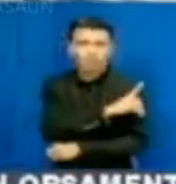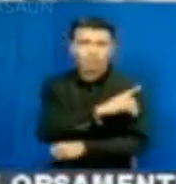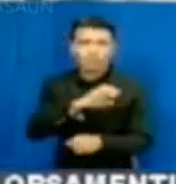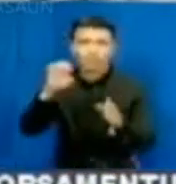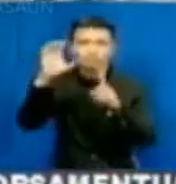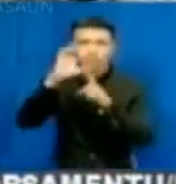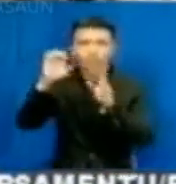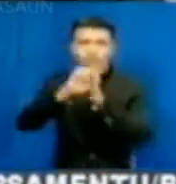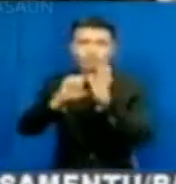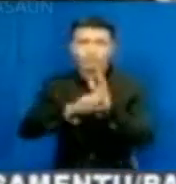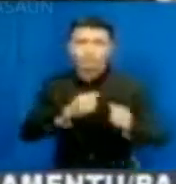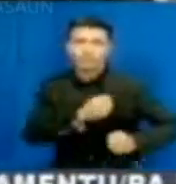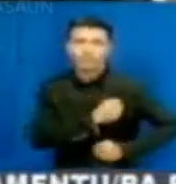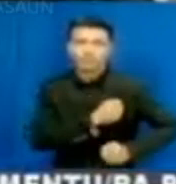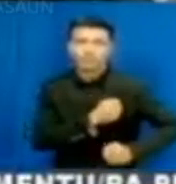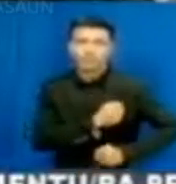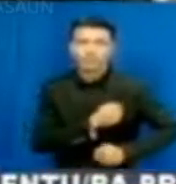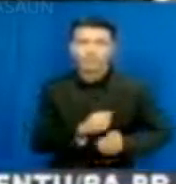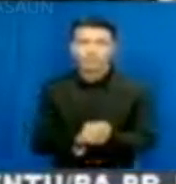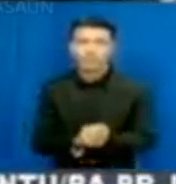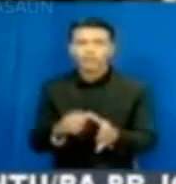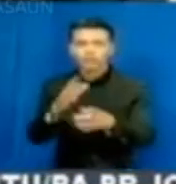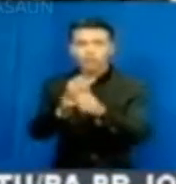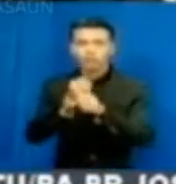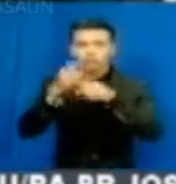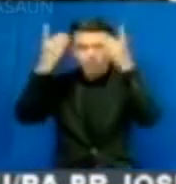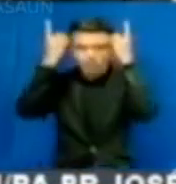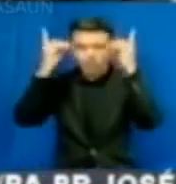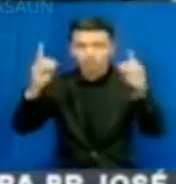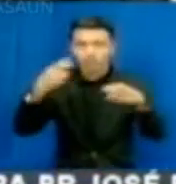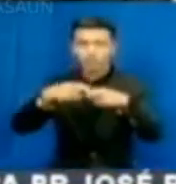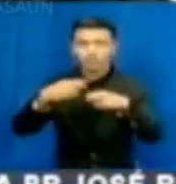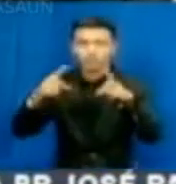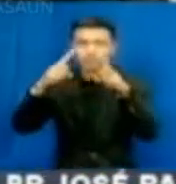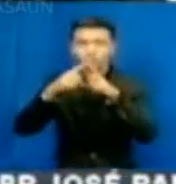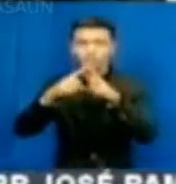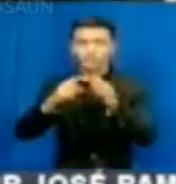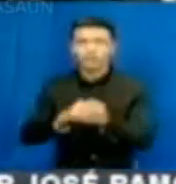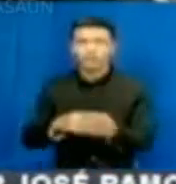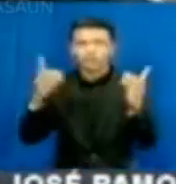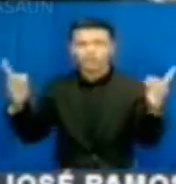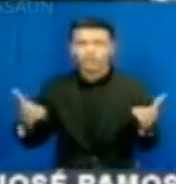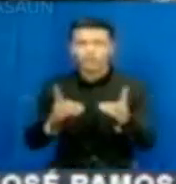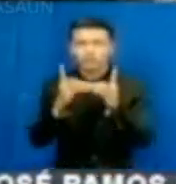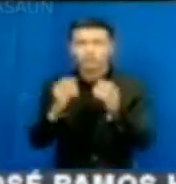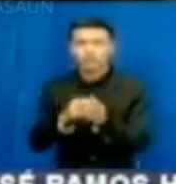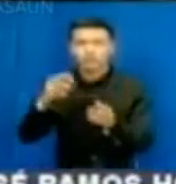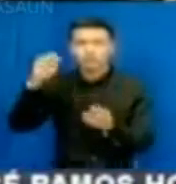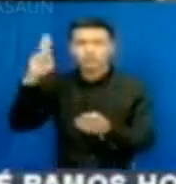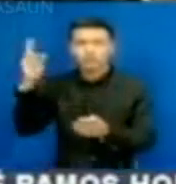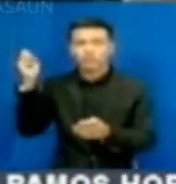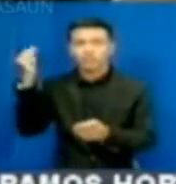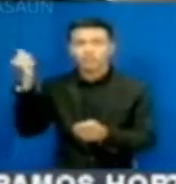Chefe Estado-Maior-General FFDTL, a tufote medida rigorosa para a irregularidade de acontecer. Movimento